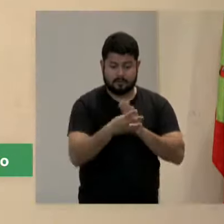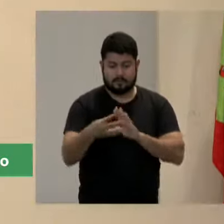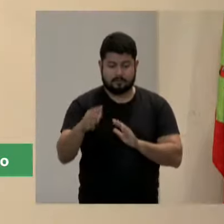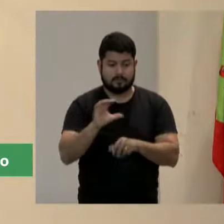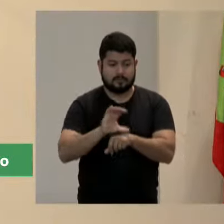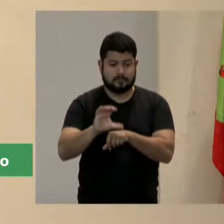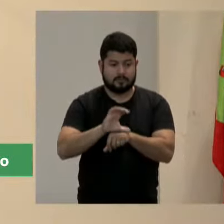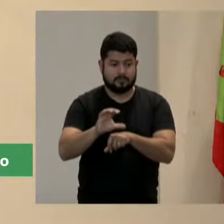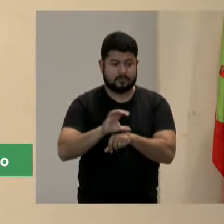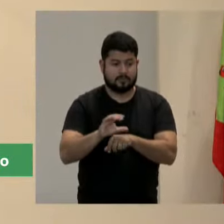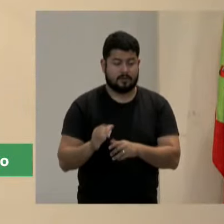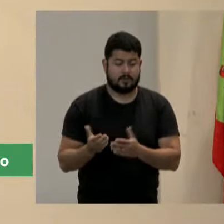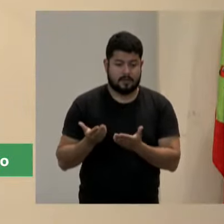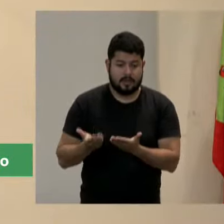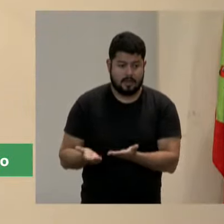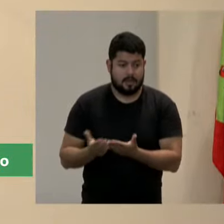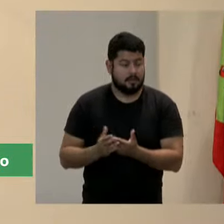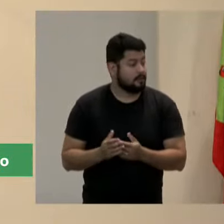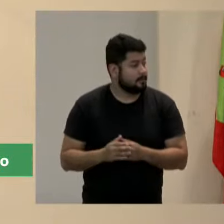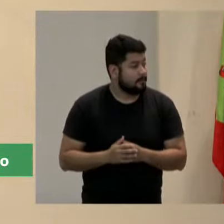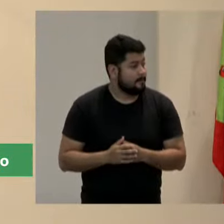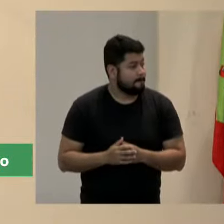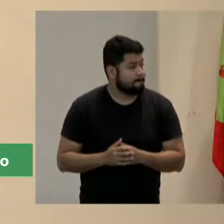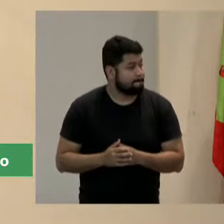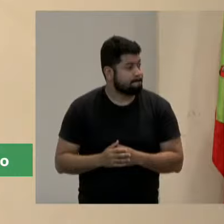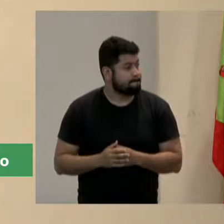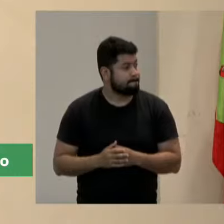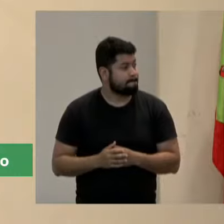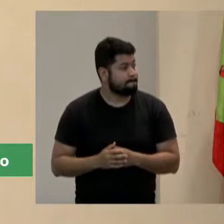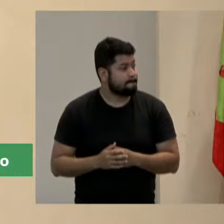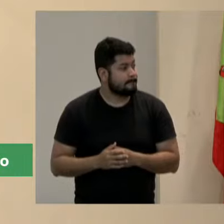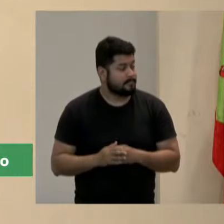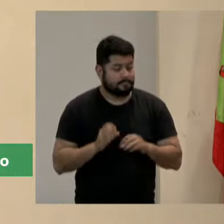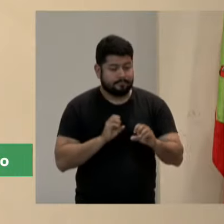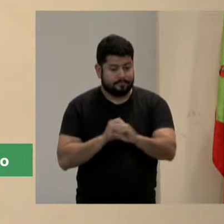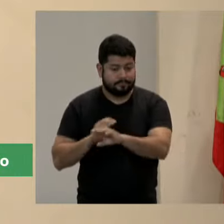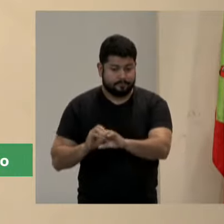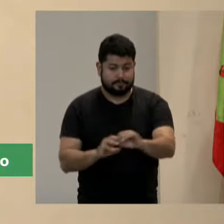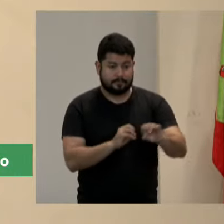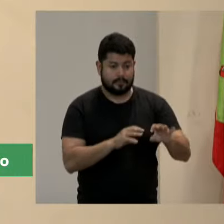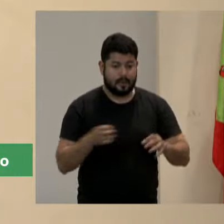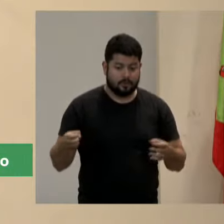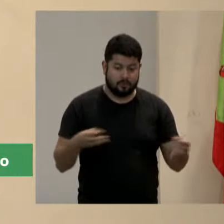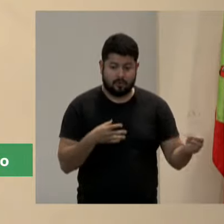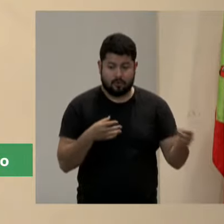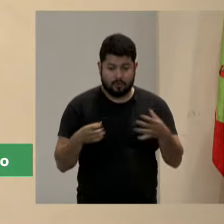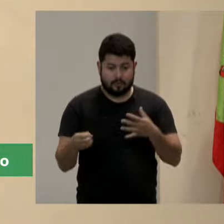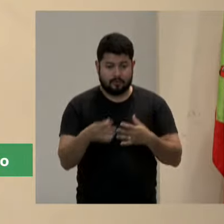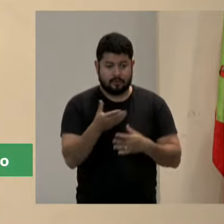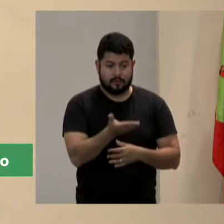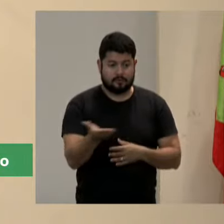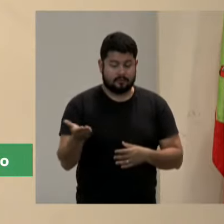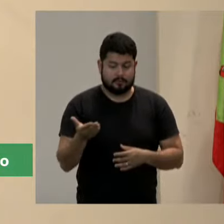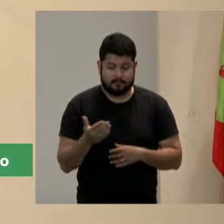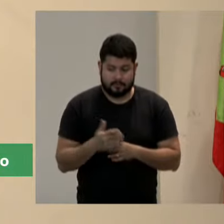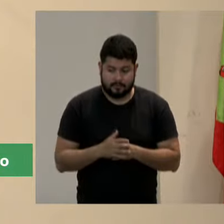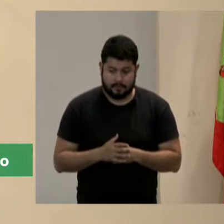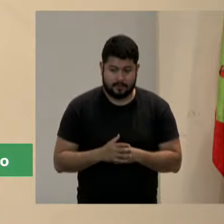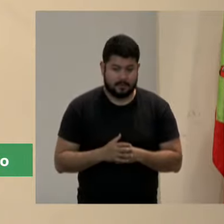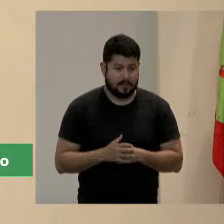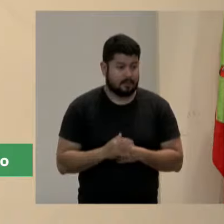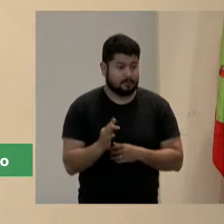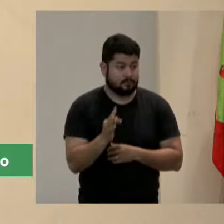uma disciplina para poder cuidar e ensinar esses novos bacharéis que serão